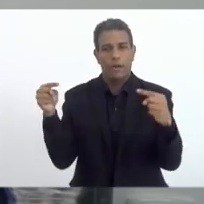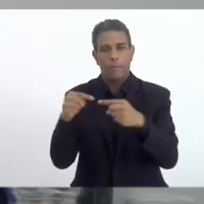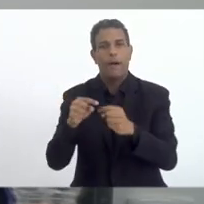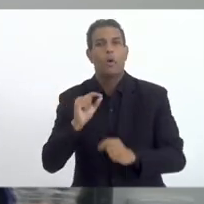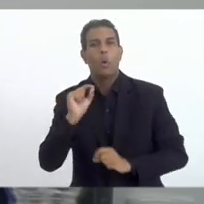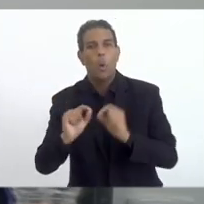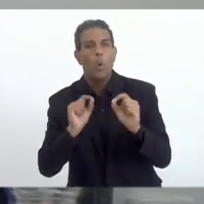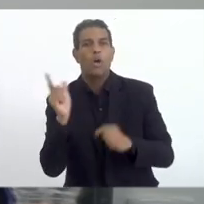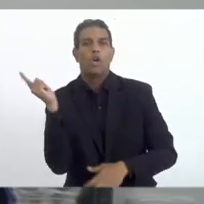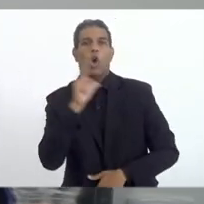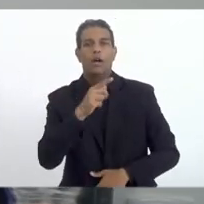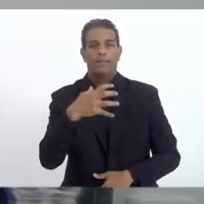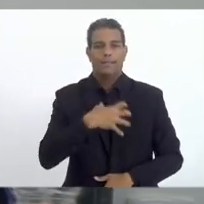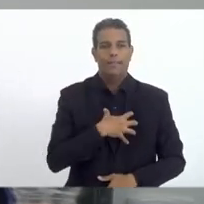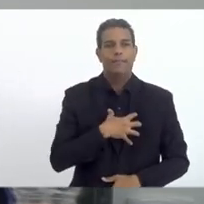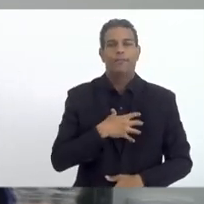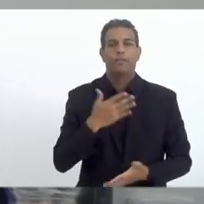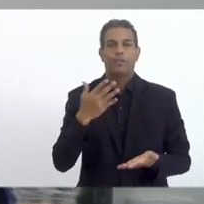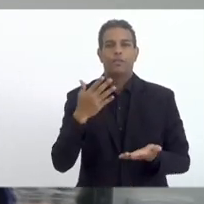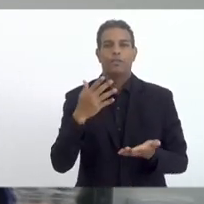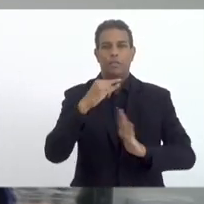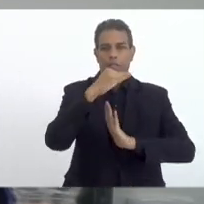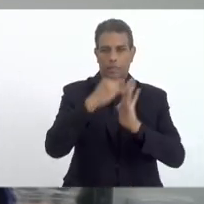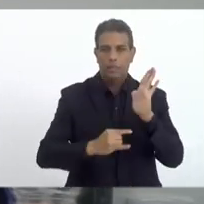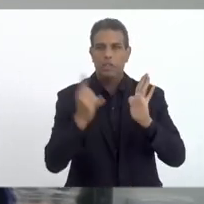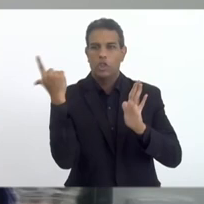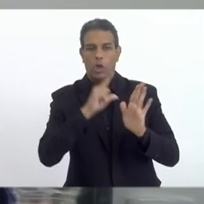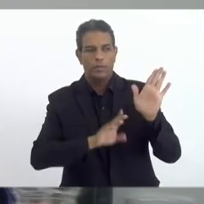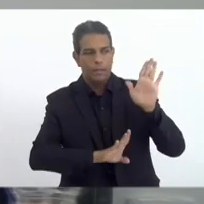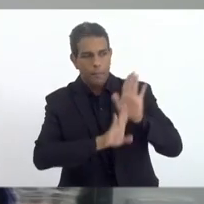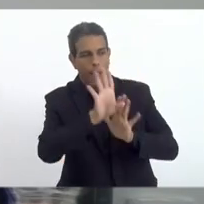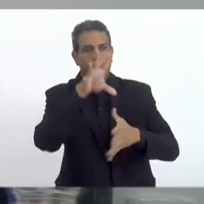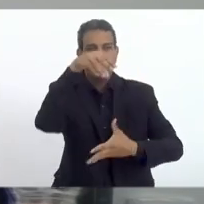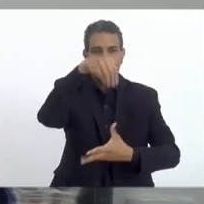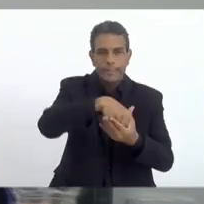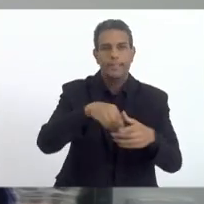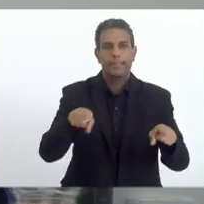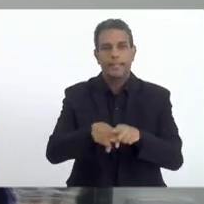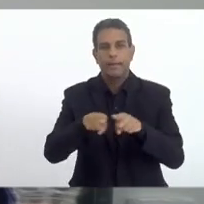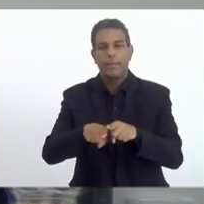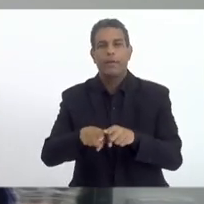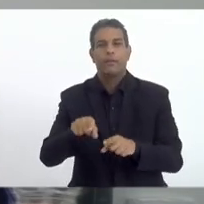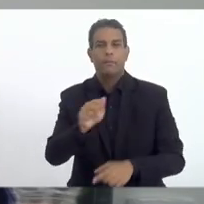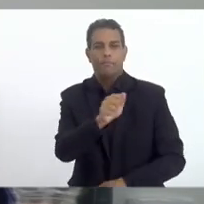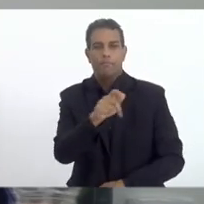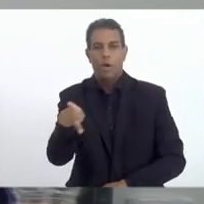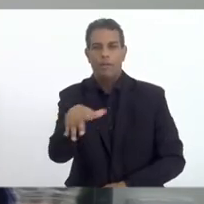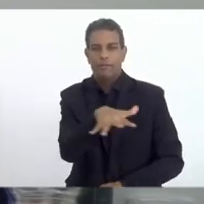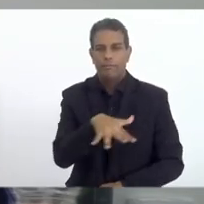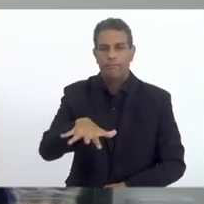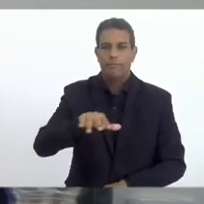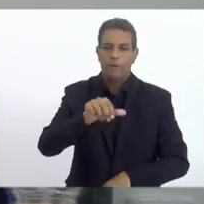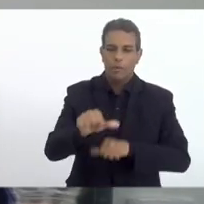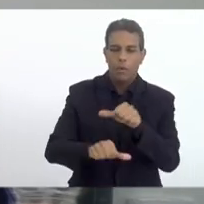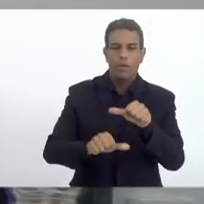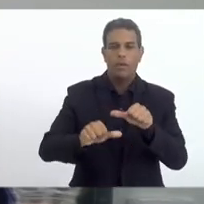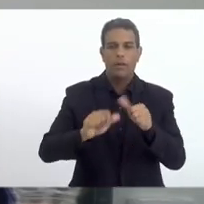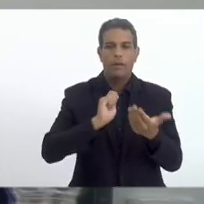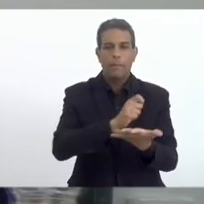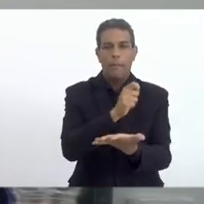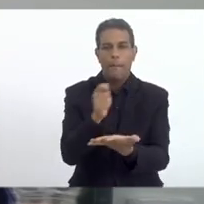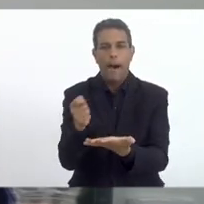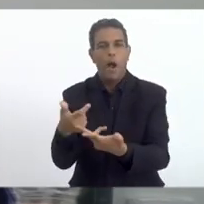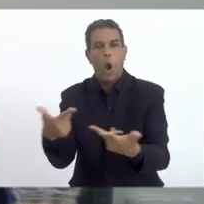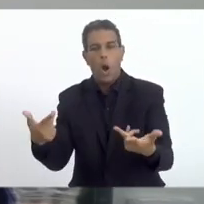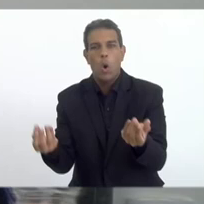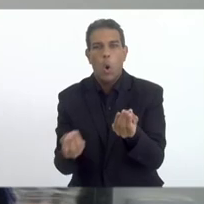não é mais a folha de pagamento de ativos inativos e pensionistas, ela passou a ser